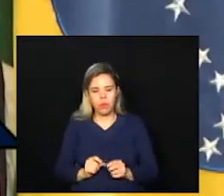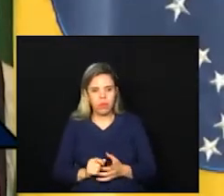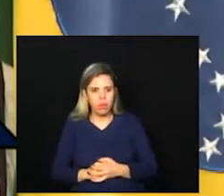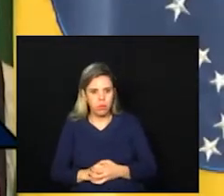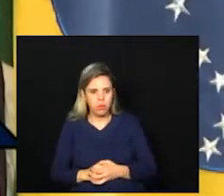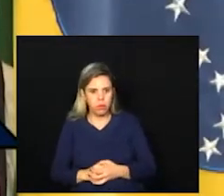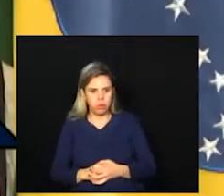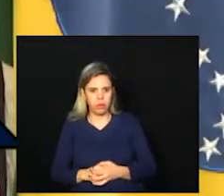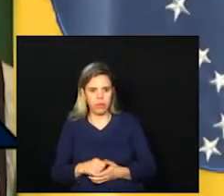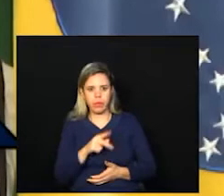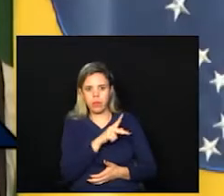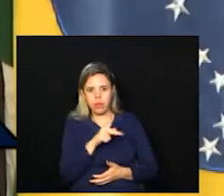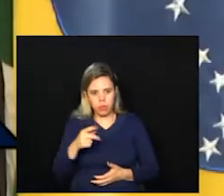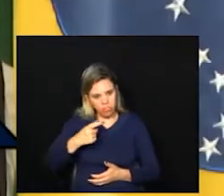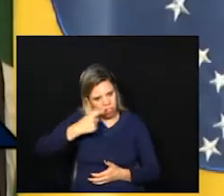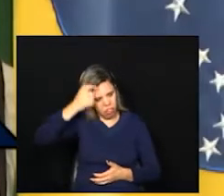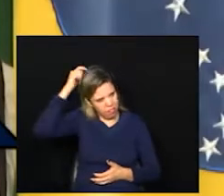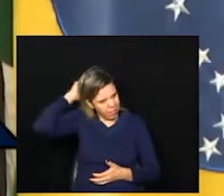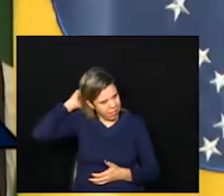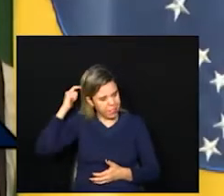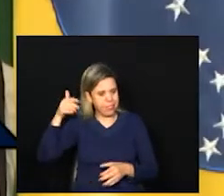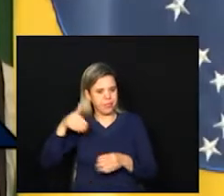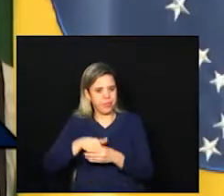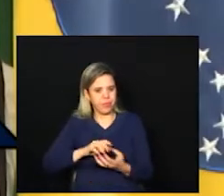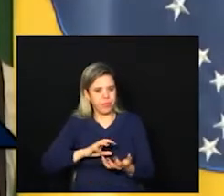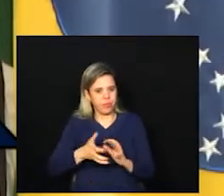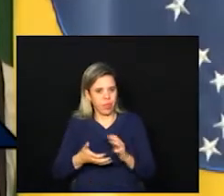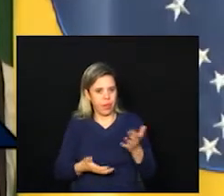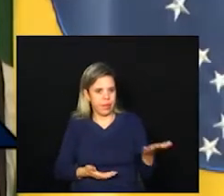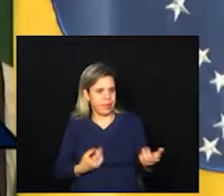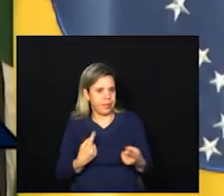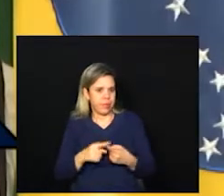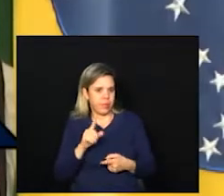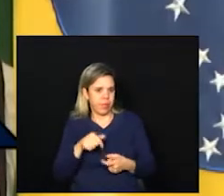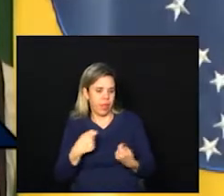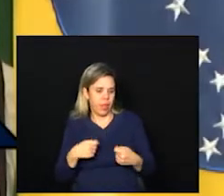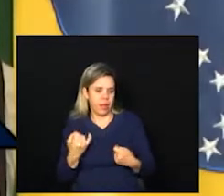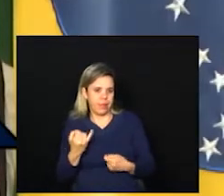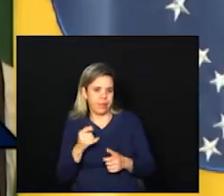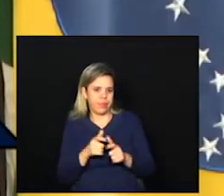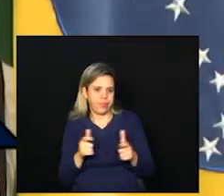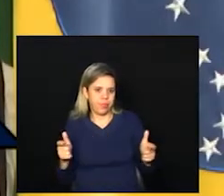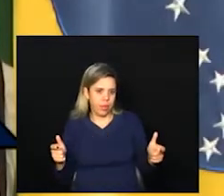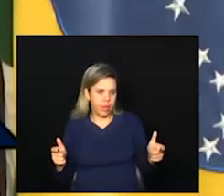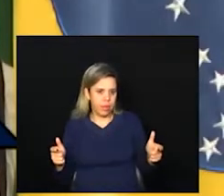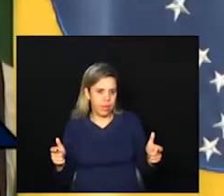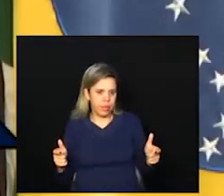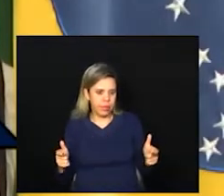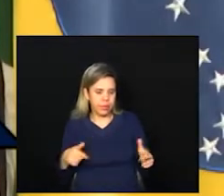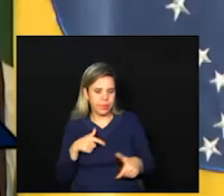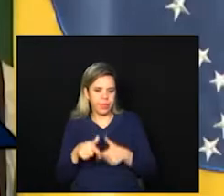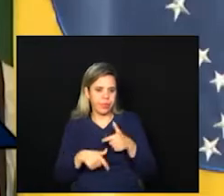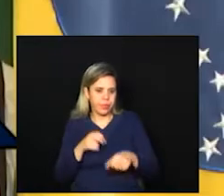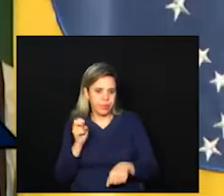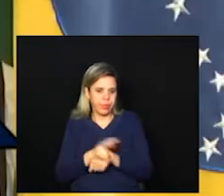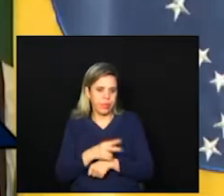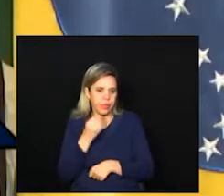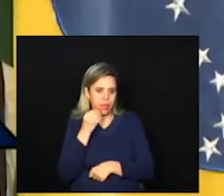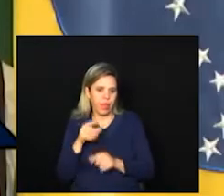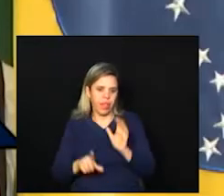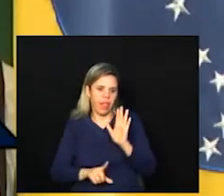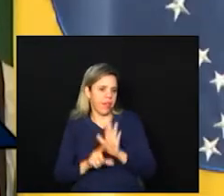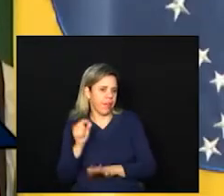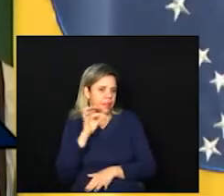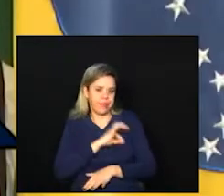o presidente Michel Temer falava que tinha que ser votada essa reforma, porque isso seria necessário para ampliar os empregos, para ampliar a renda,